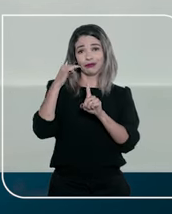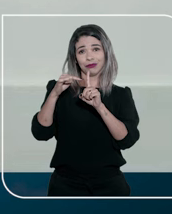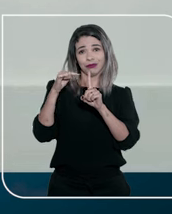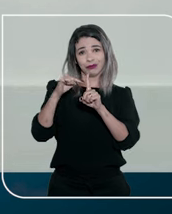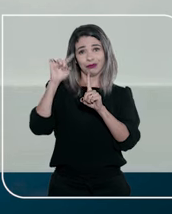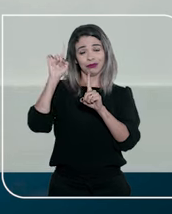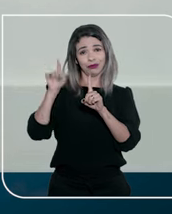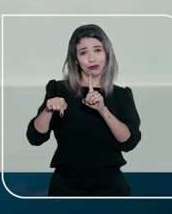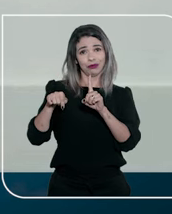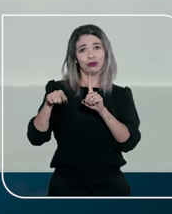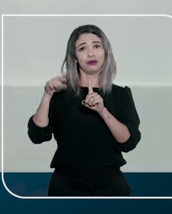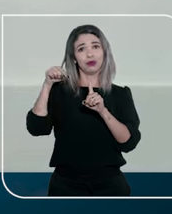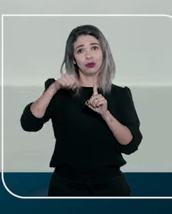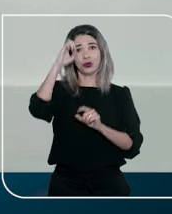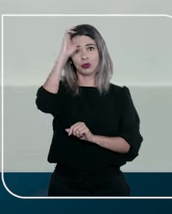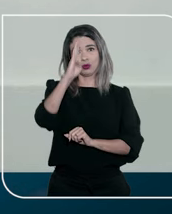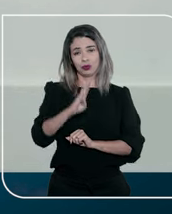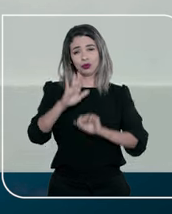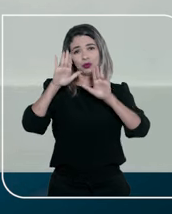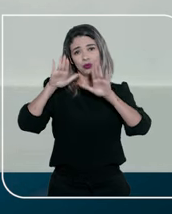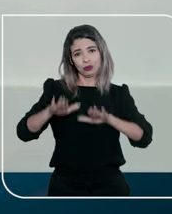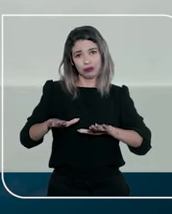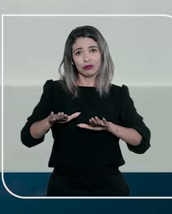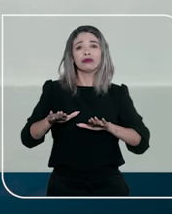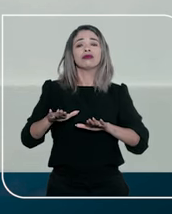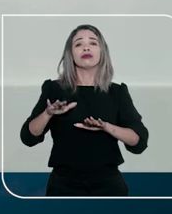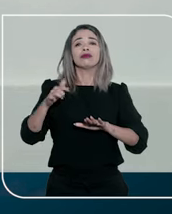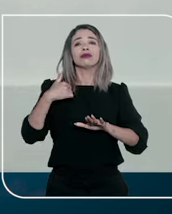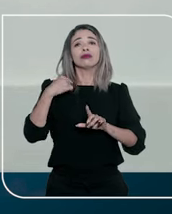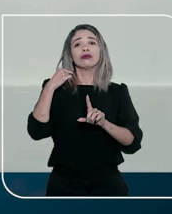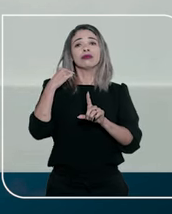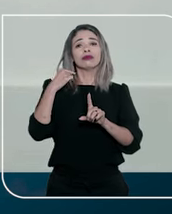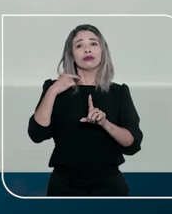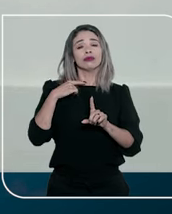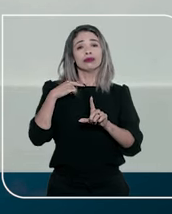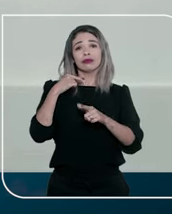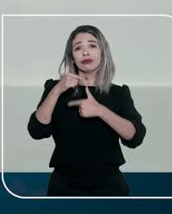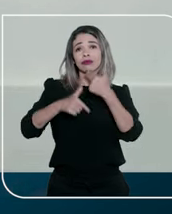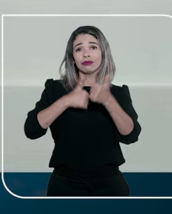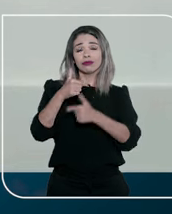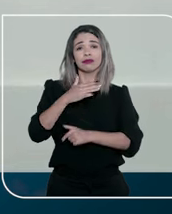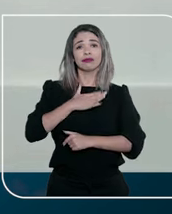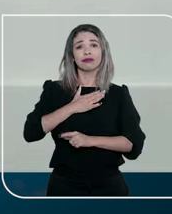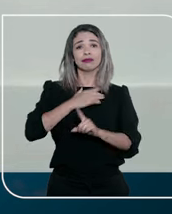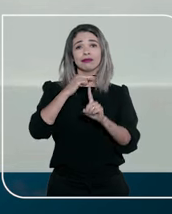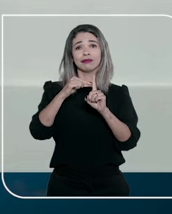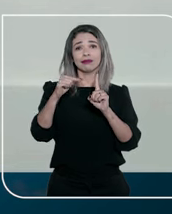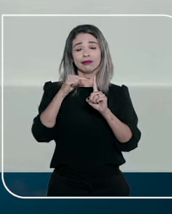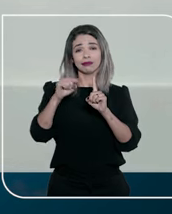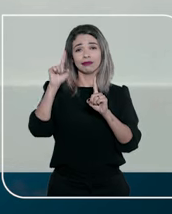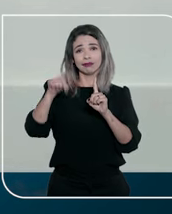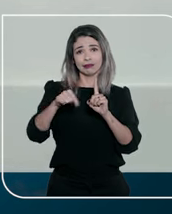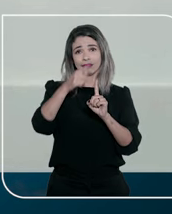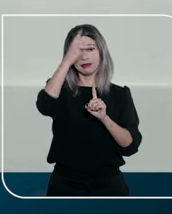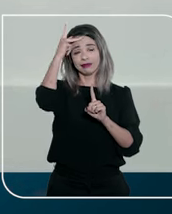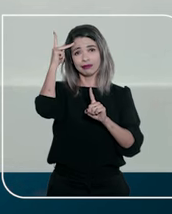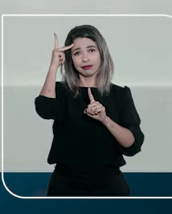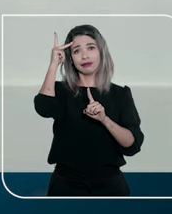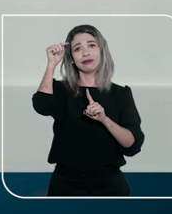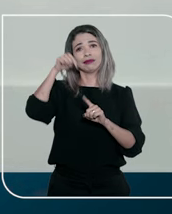no Brasil. Eu tenho metade da minha operação de passageiros no Brasil também,